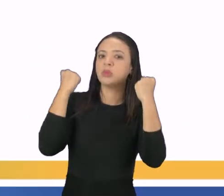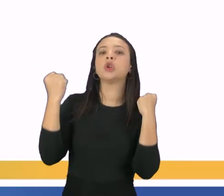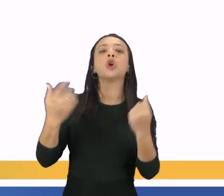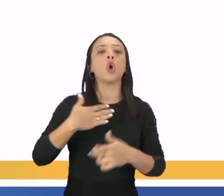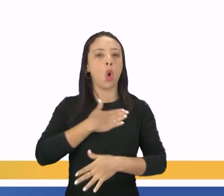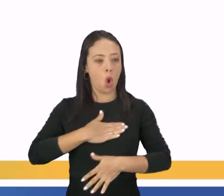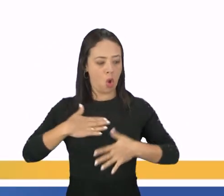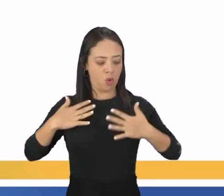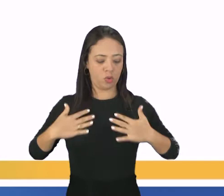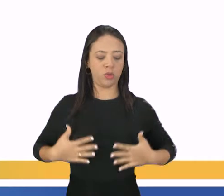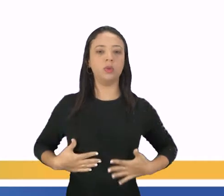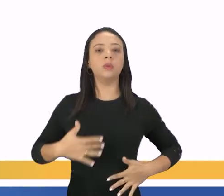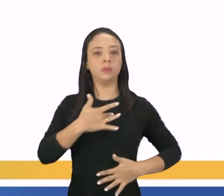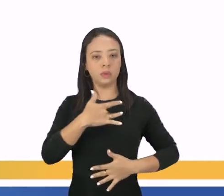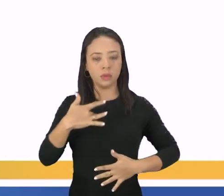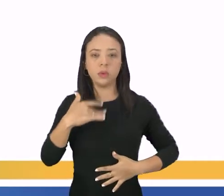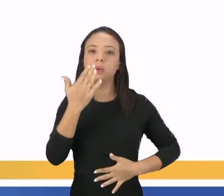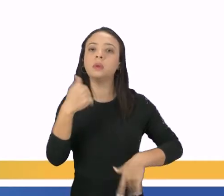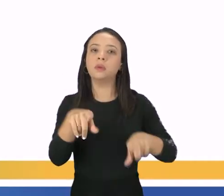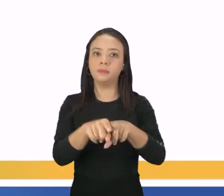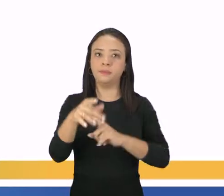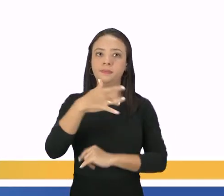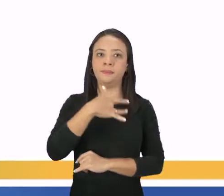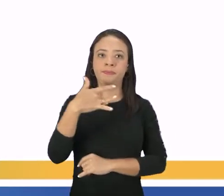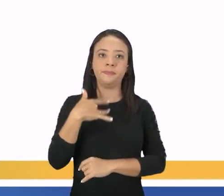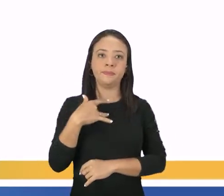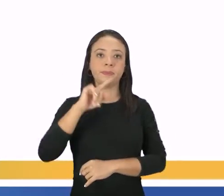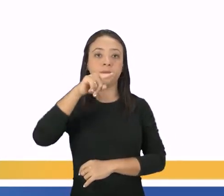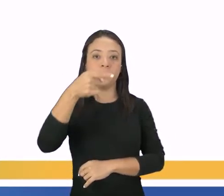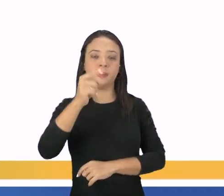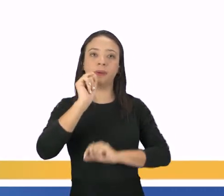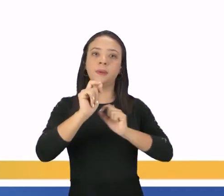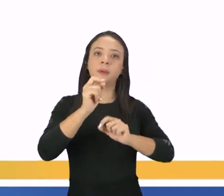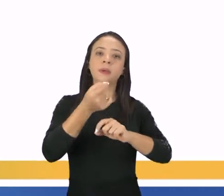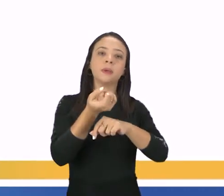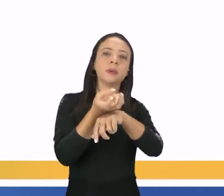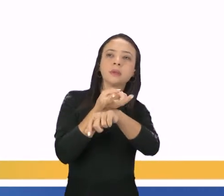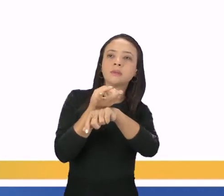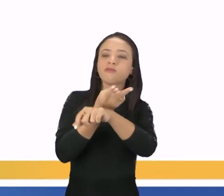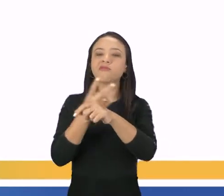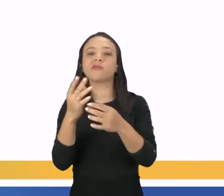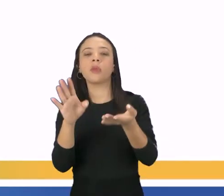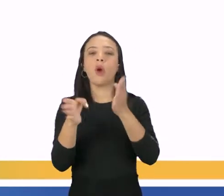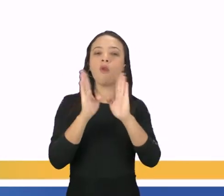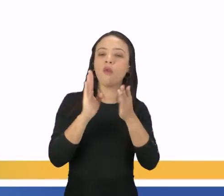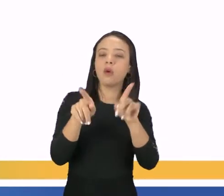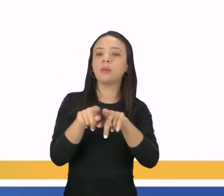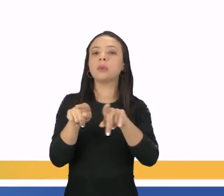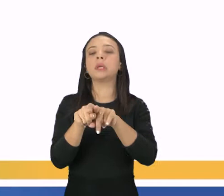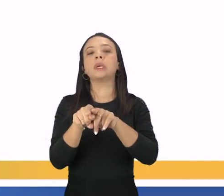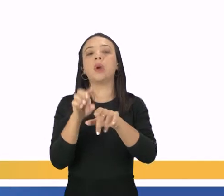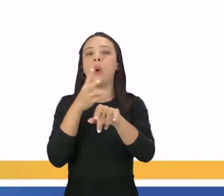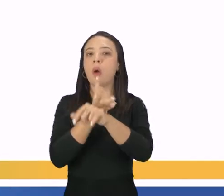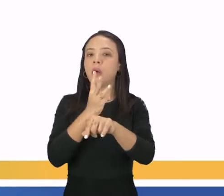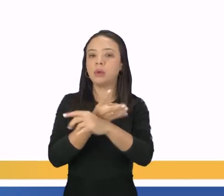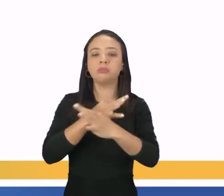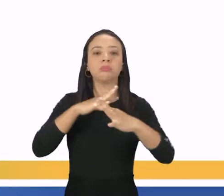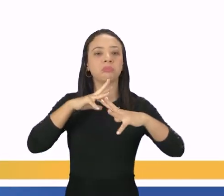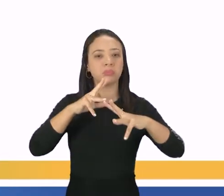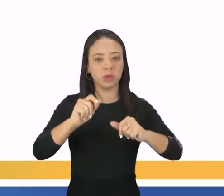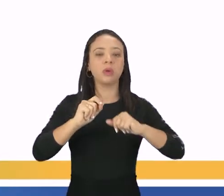corpo saudável, uma alimentação saudável, depois dá uma teladinha ali no Facebook, né, WhatsApp, pelas redes sociais